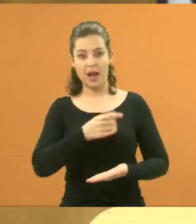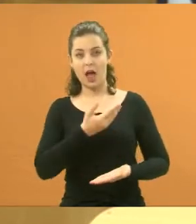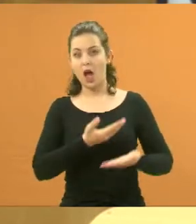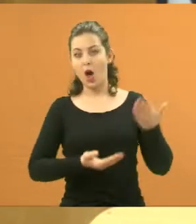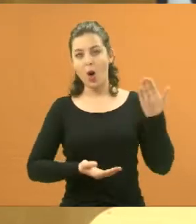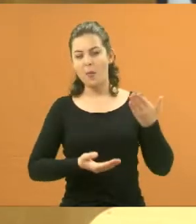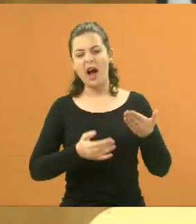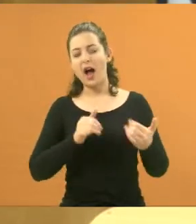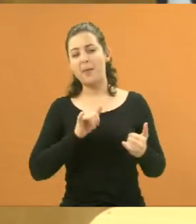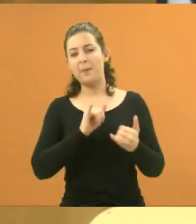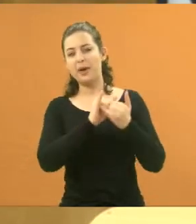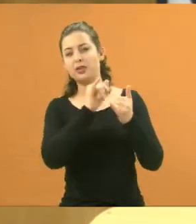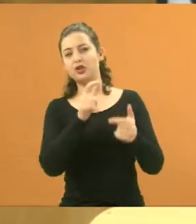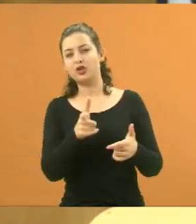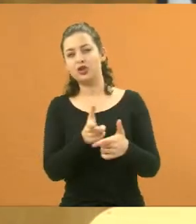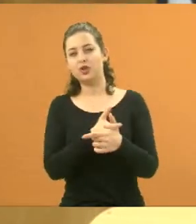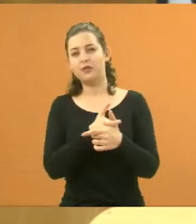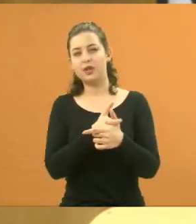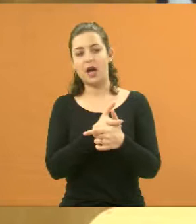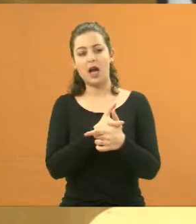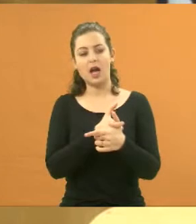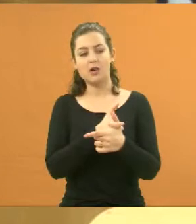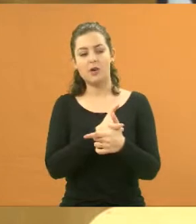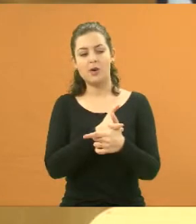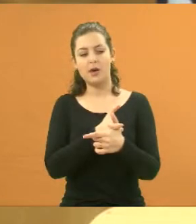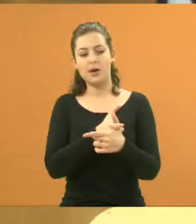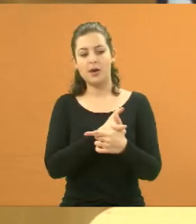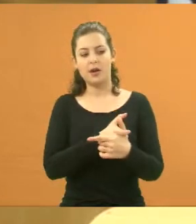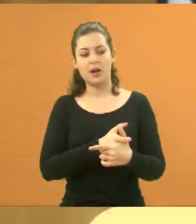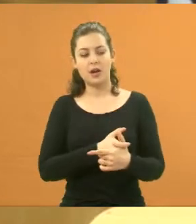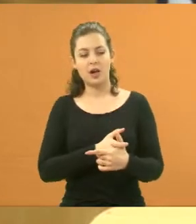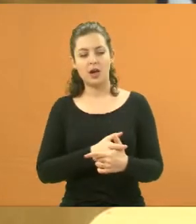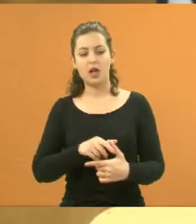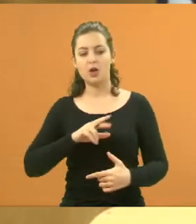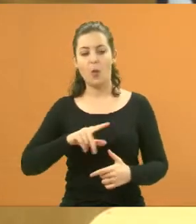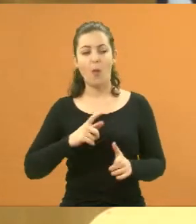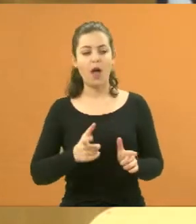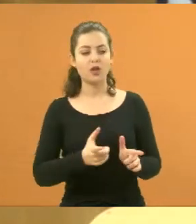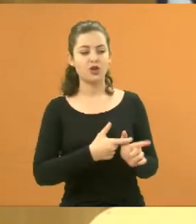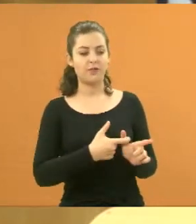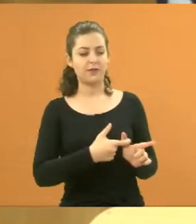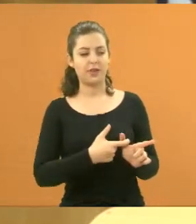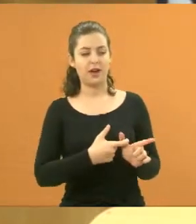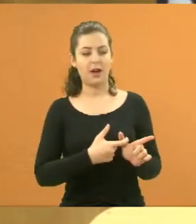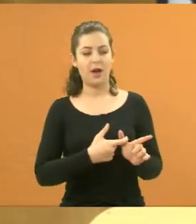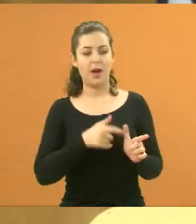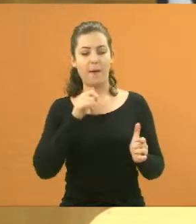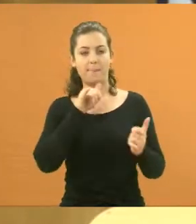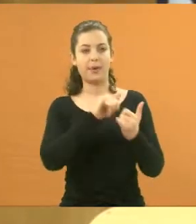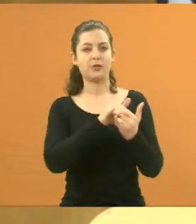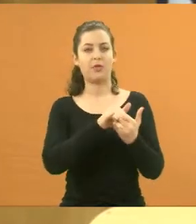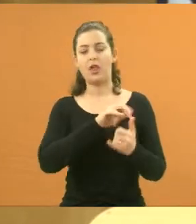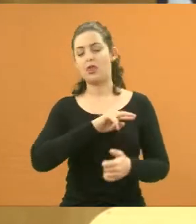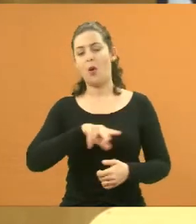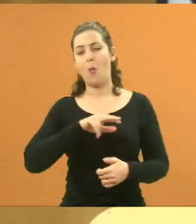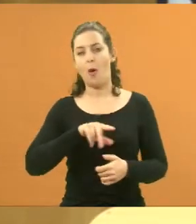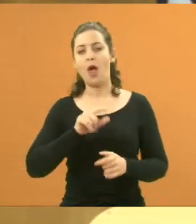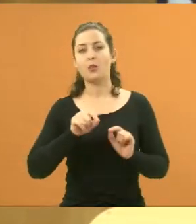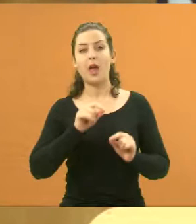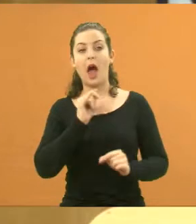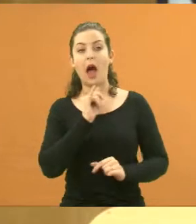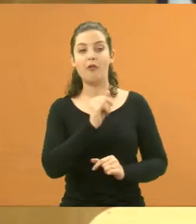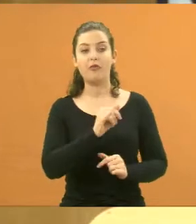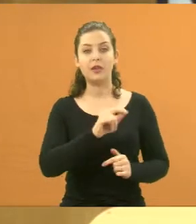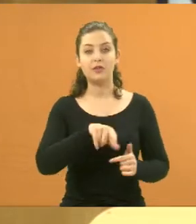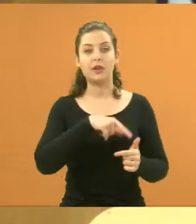sendo perdoada uma dívida, por exemplo, que a prefeitura está dando dinheiro para alguém. Não é, é as notificações que viraram multa e